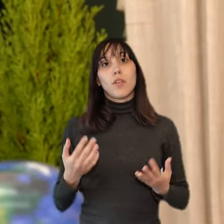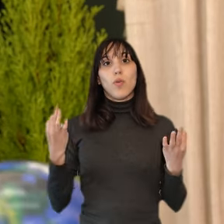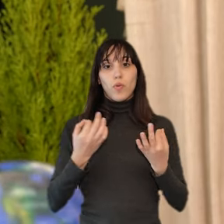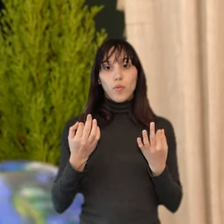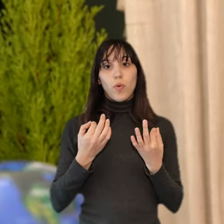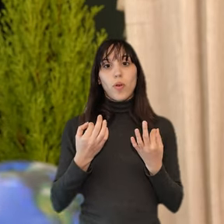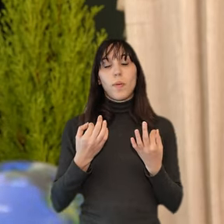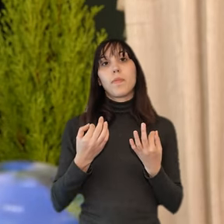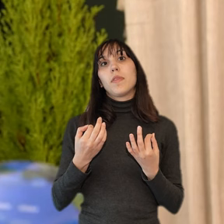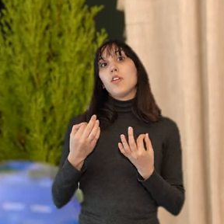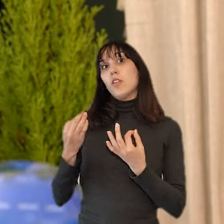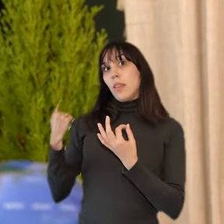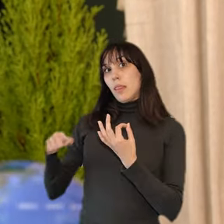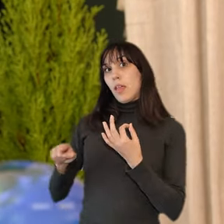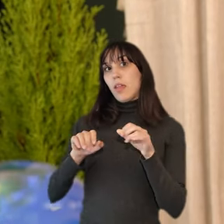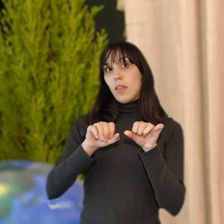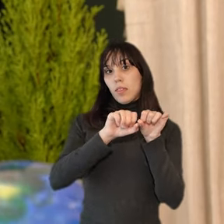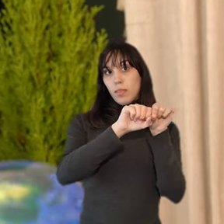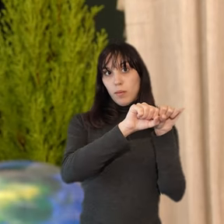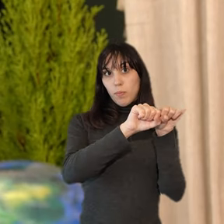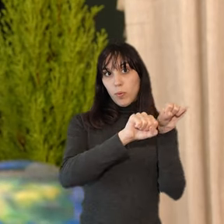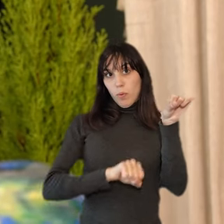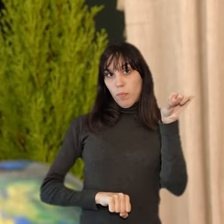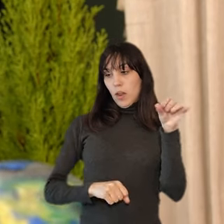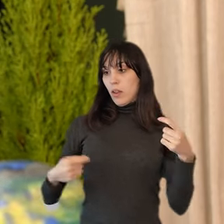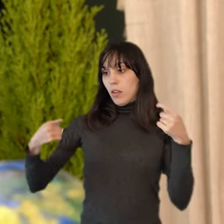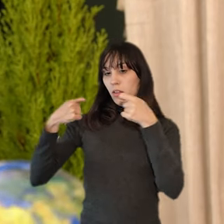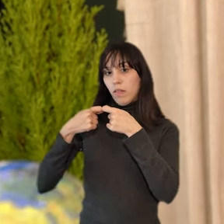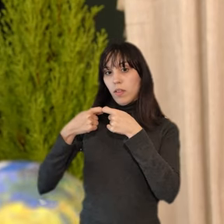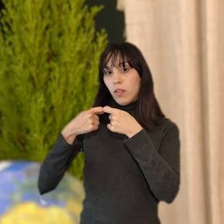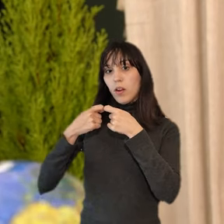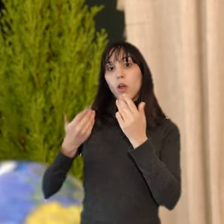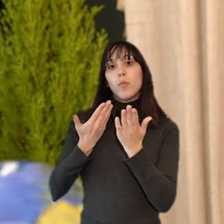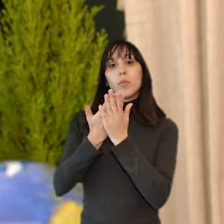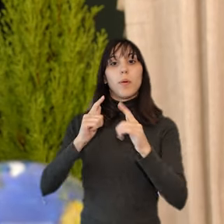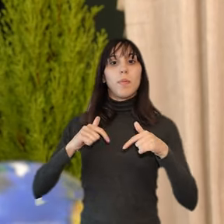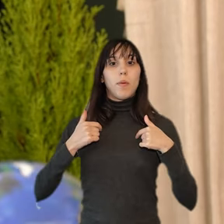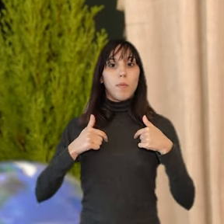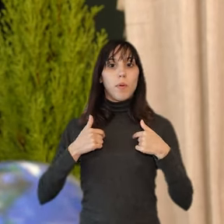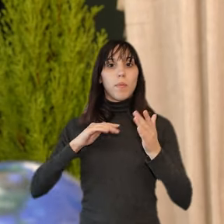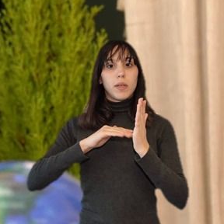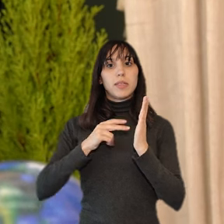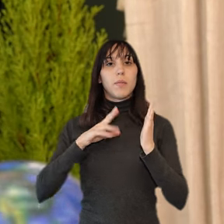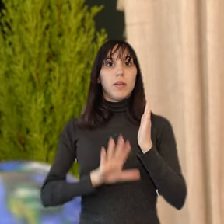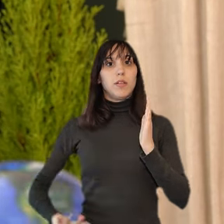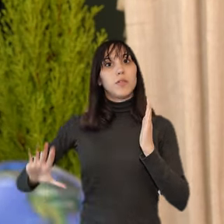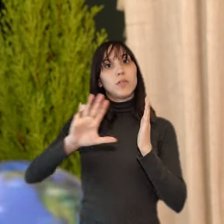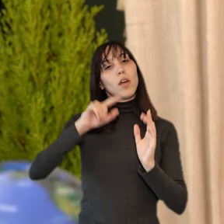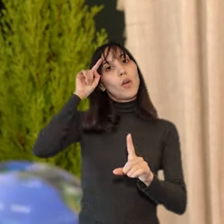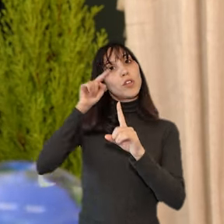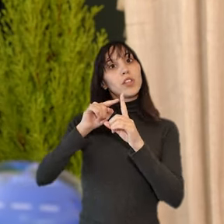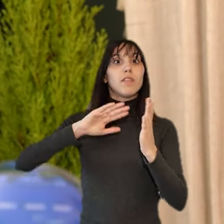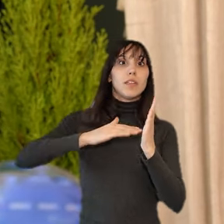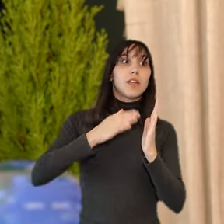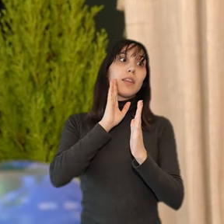essa essa equivalência do diploma eh propõe-se a a Exame Nacional para os exames de acordo com